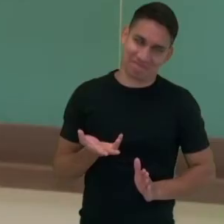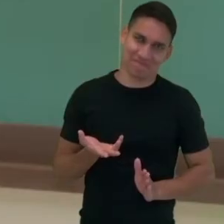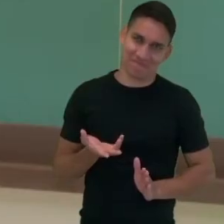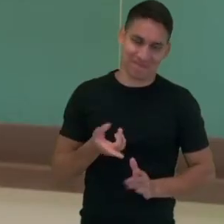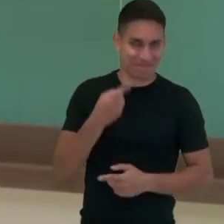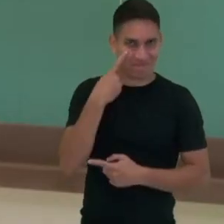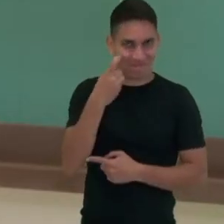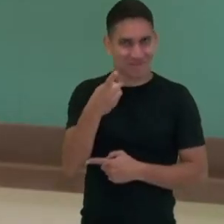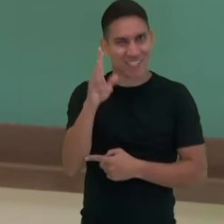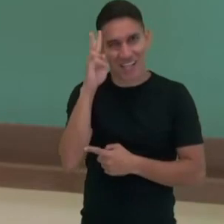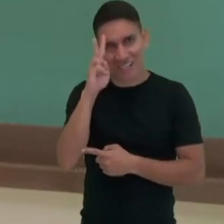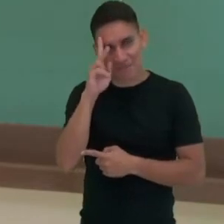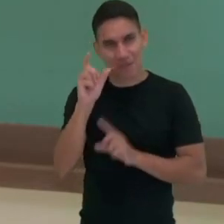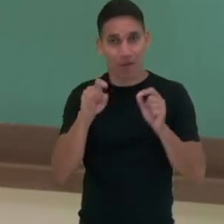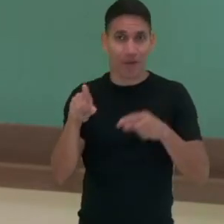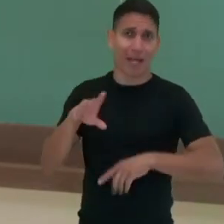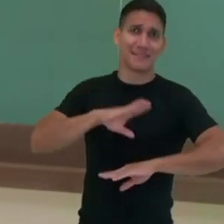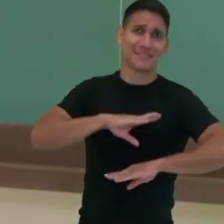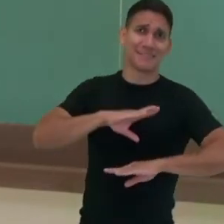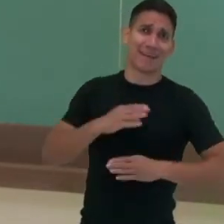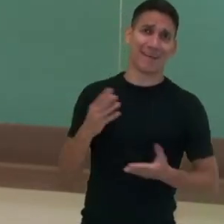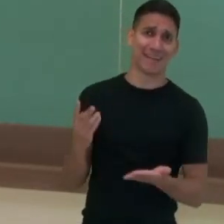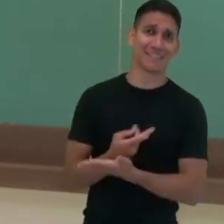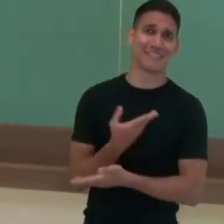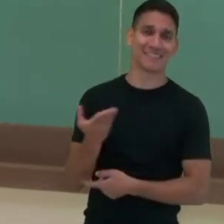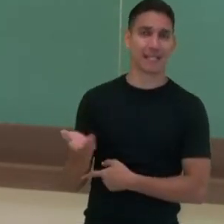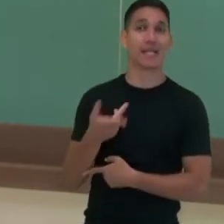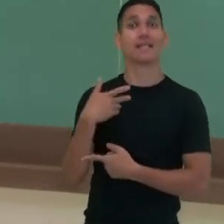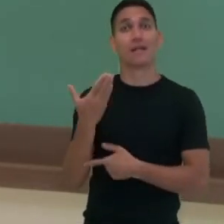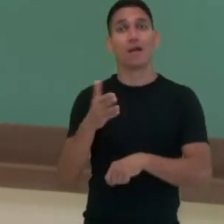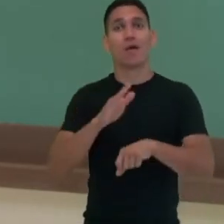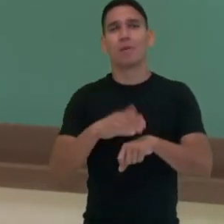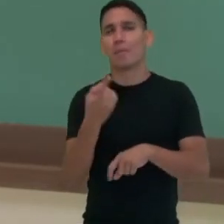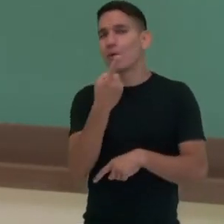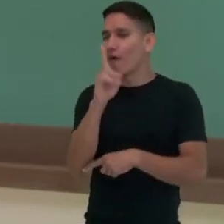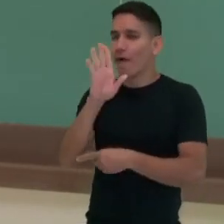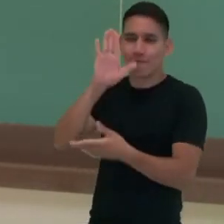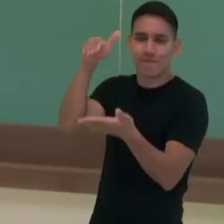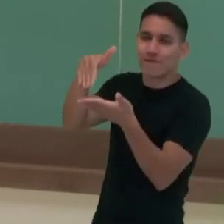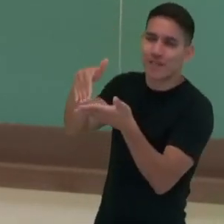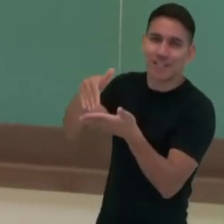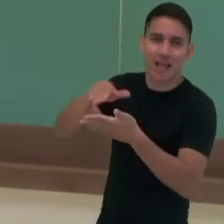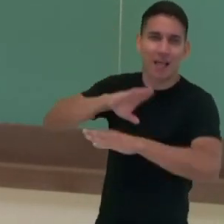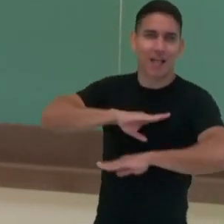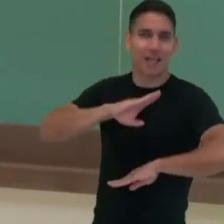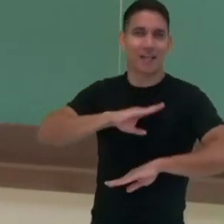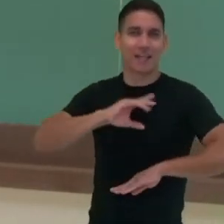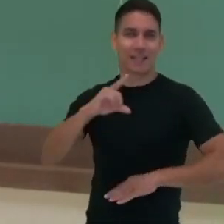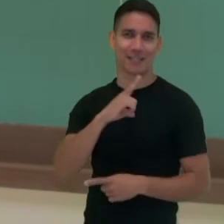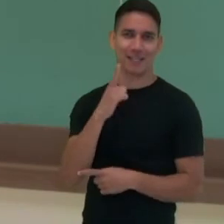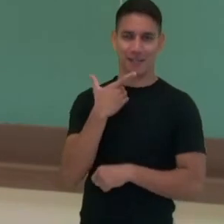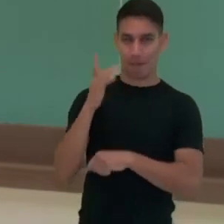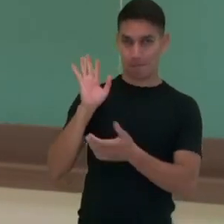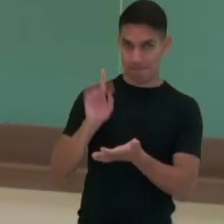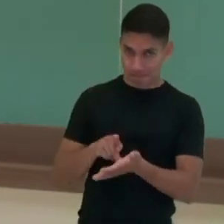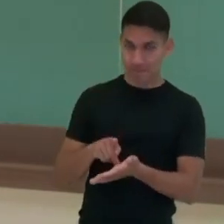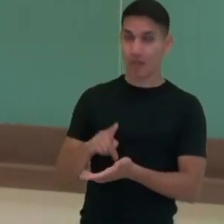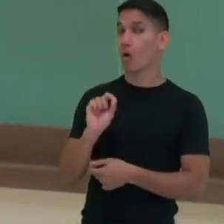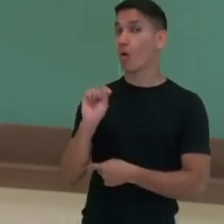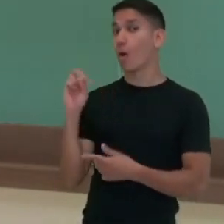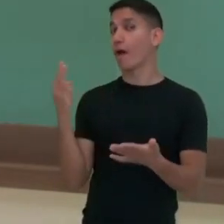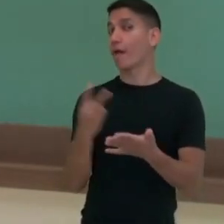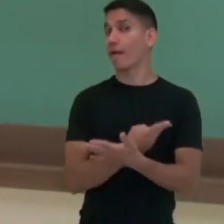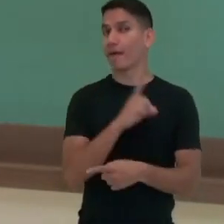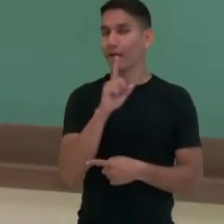interessante. Você lembrou dessa situação? Então lá na parte final, então, do caos, exatamente isso acontece, né?